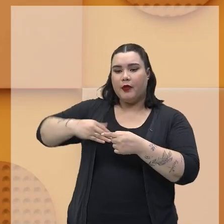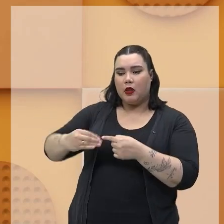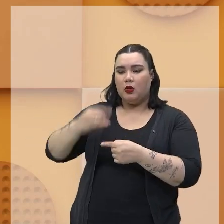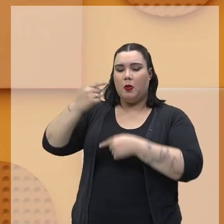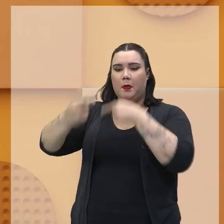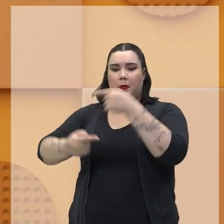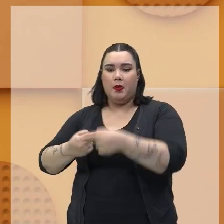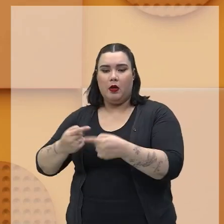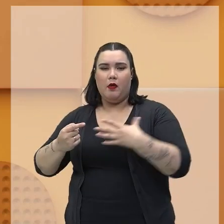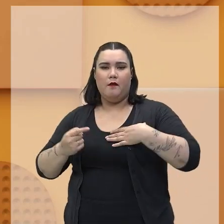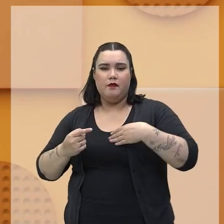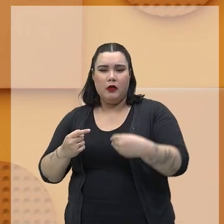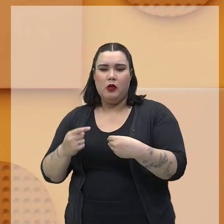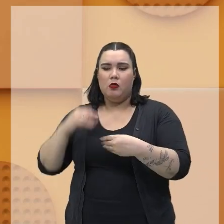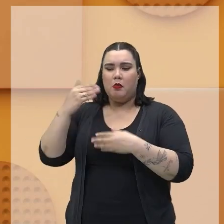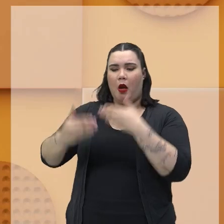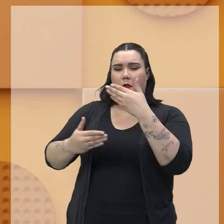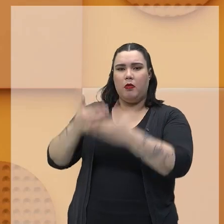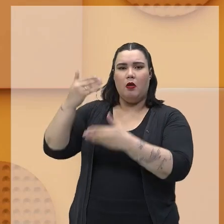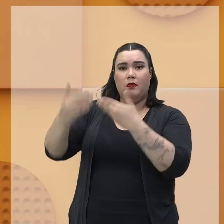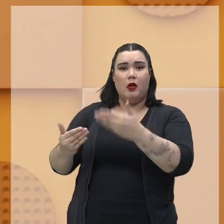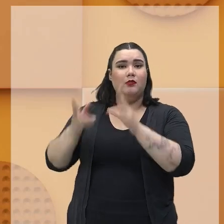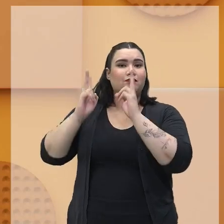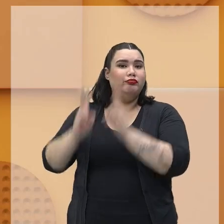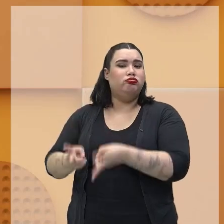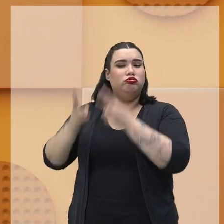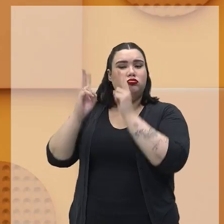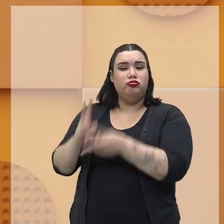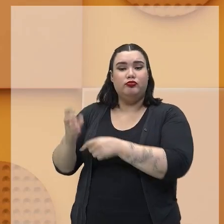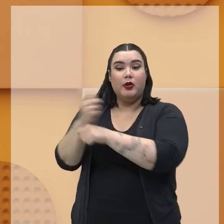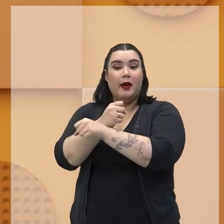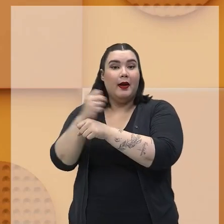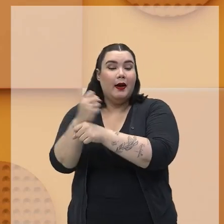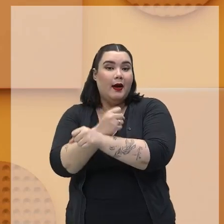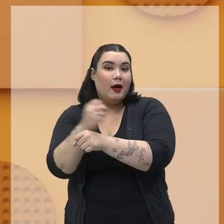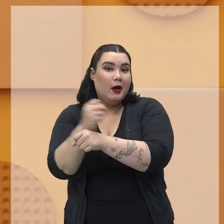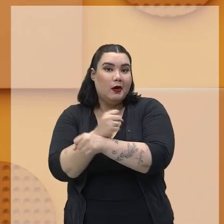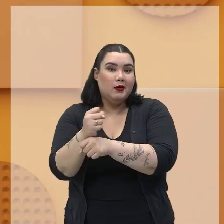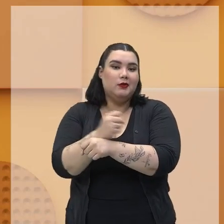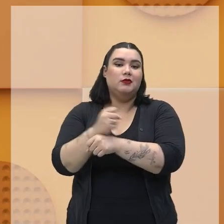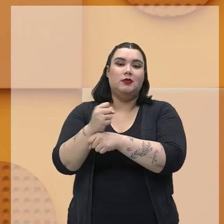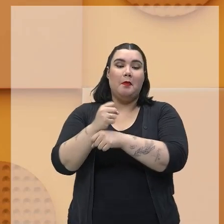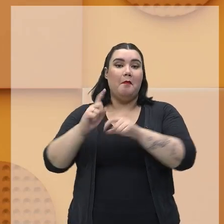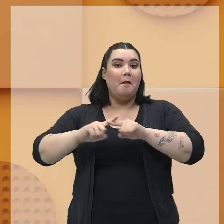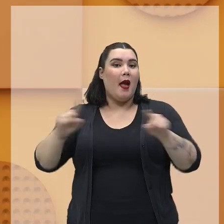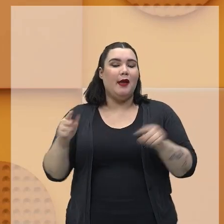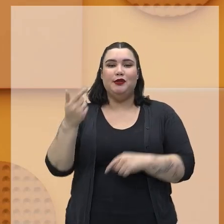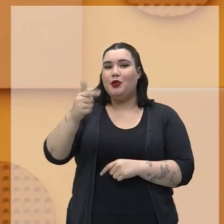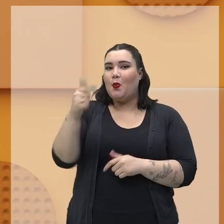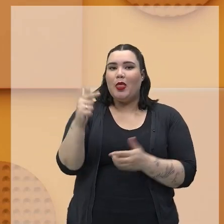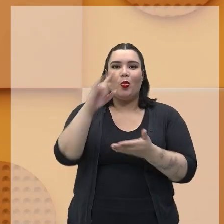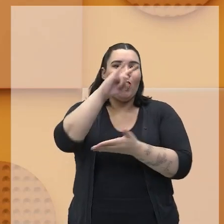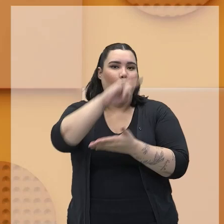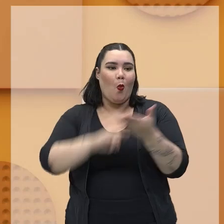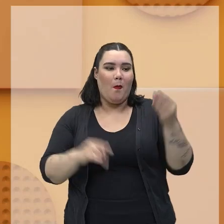ali estabelecidas naquela localidade e que muitas vezes não têm um documento comprobatório. Por quê,